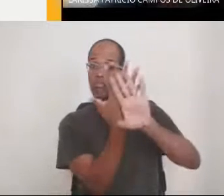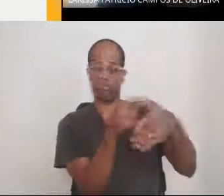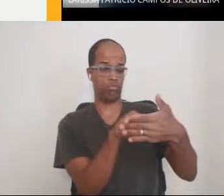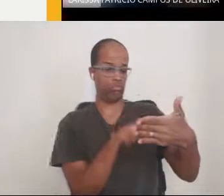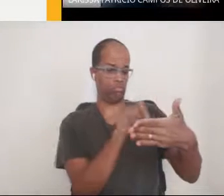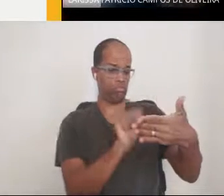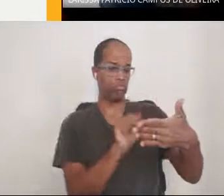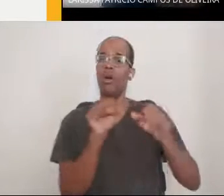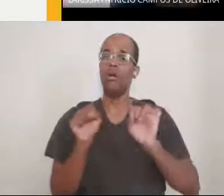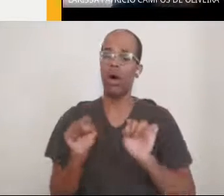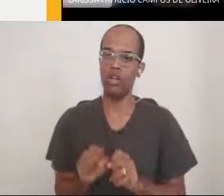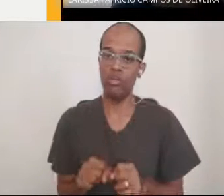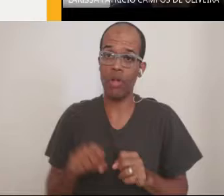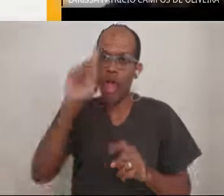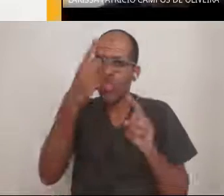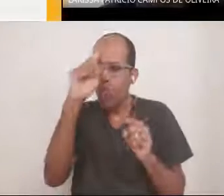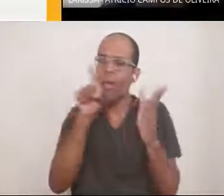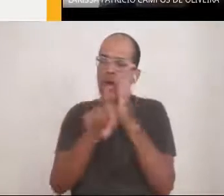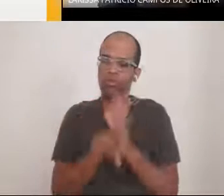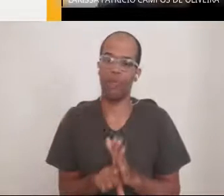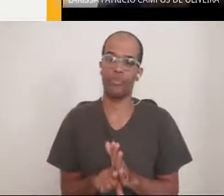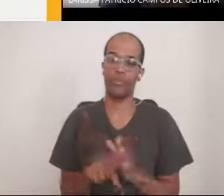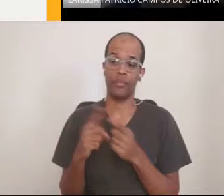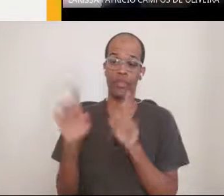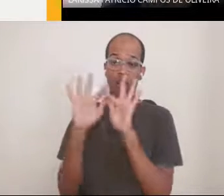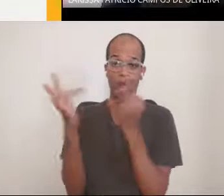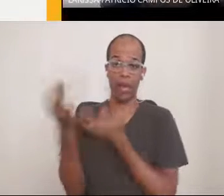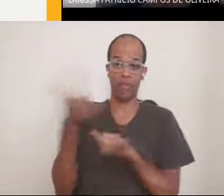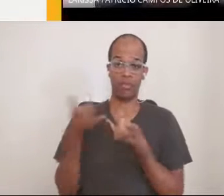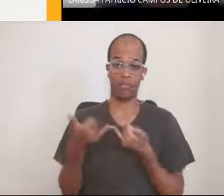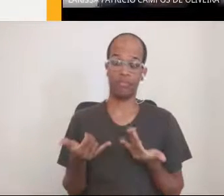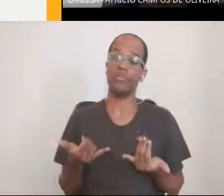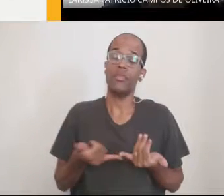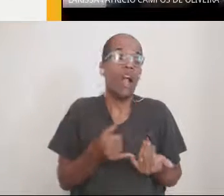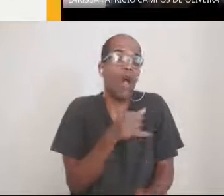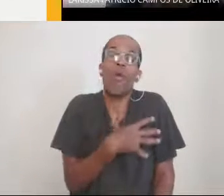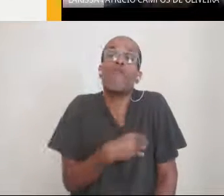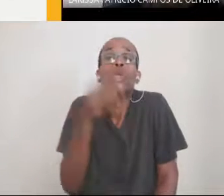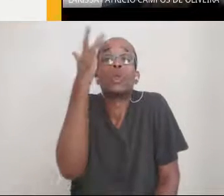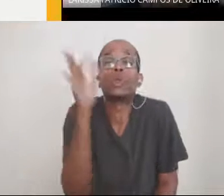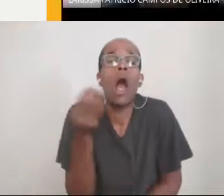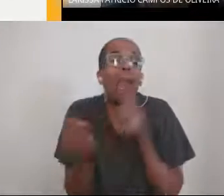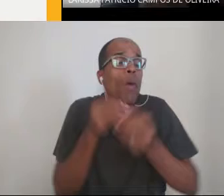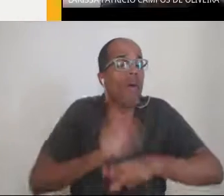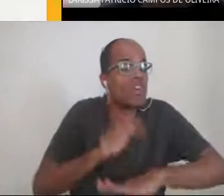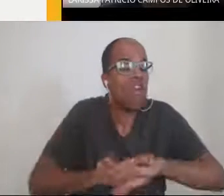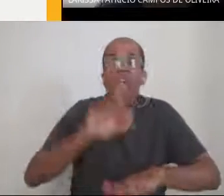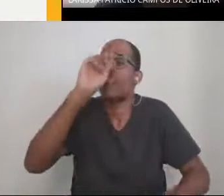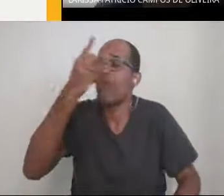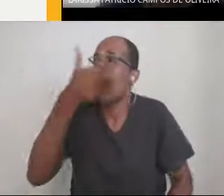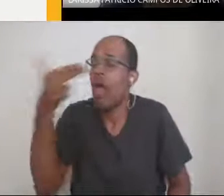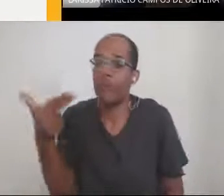atividades. Porque muitos pais nos trazem isso, e os próprios alunos, o meu filho não sabe como fazer, ele tem muitas dúvidas. E